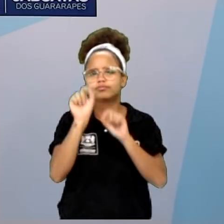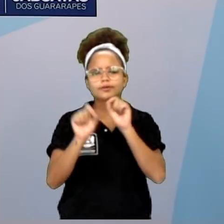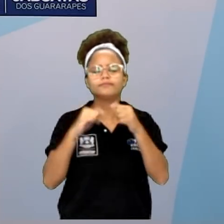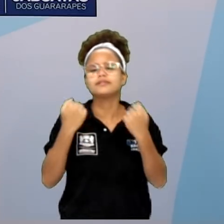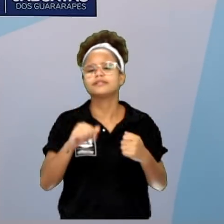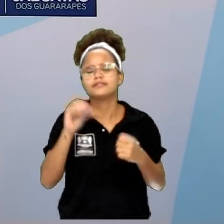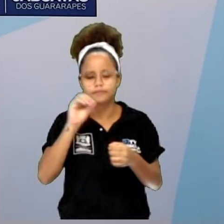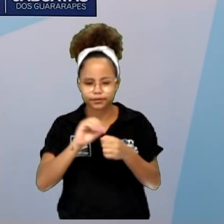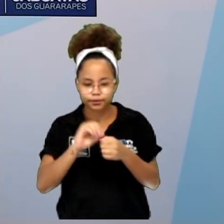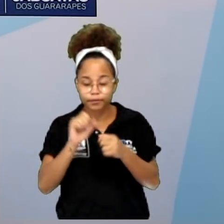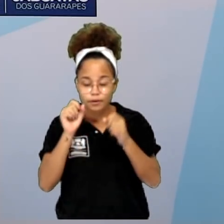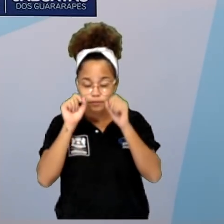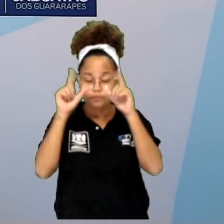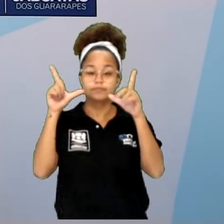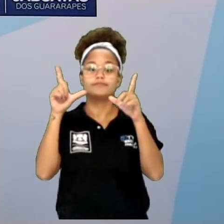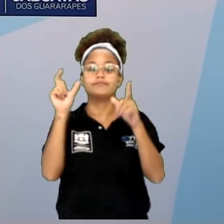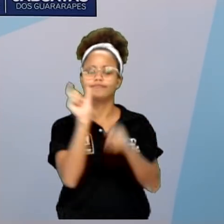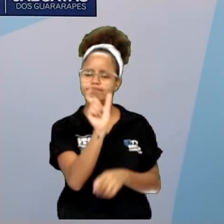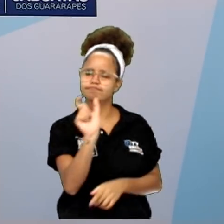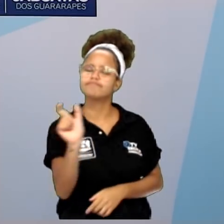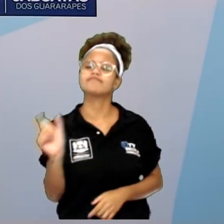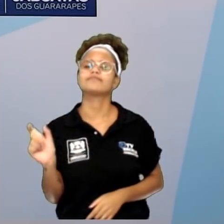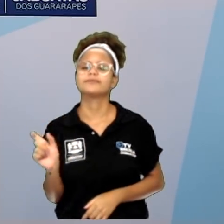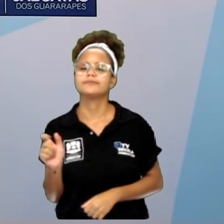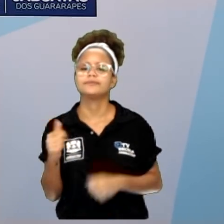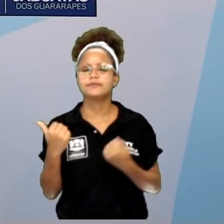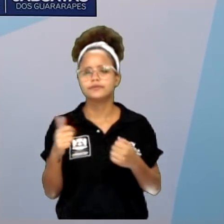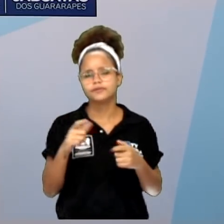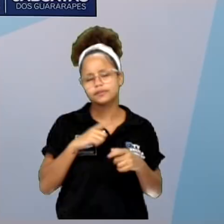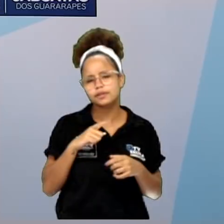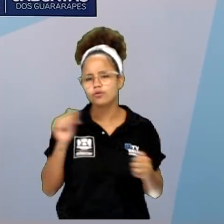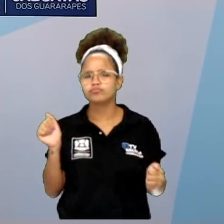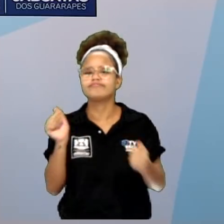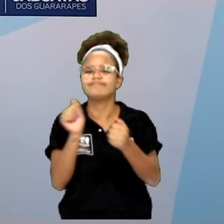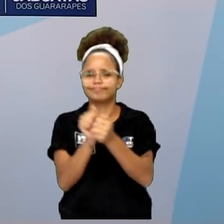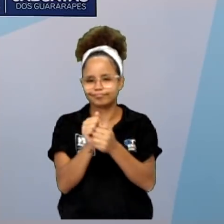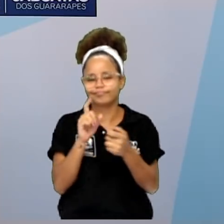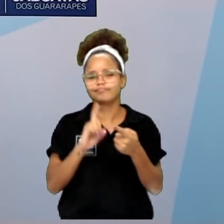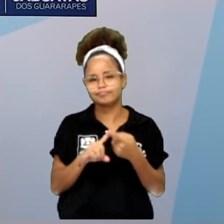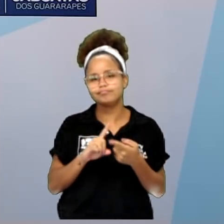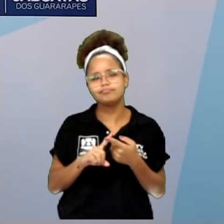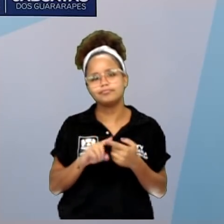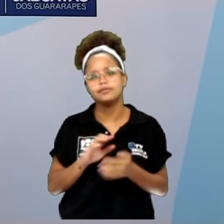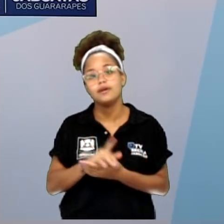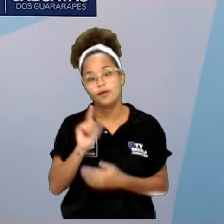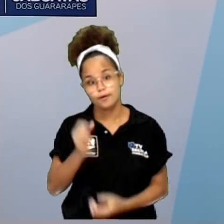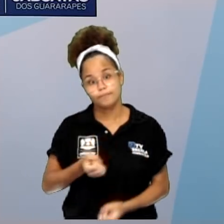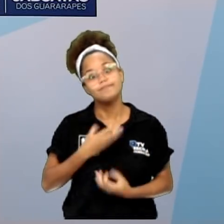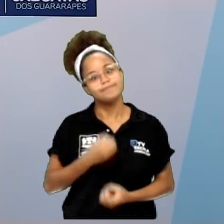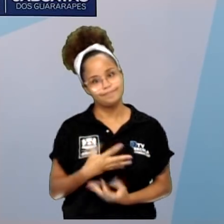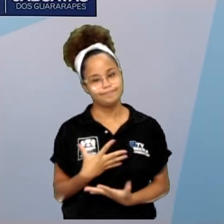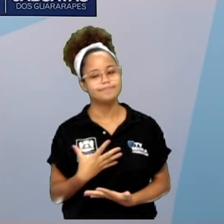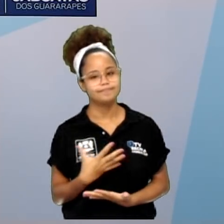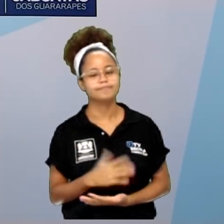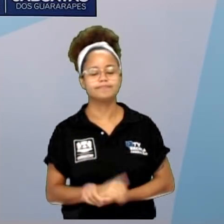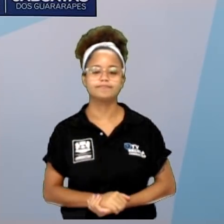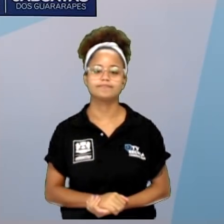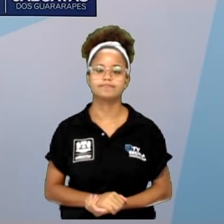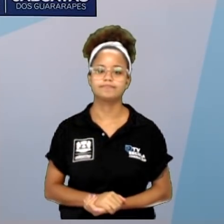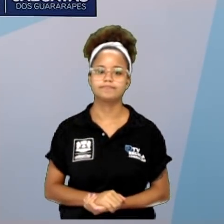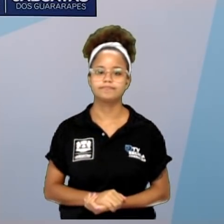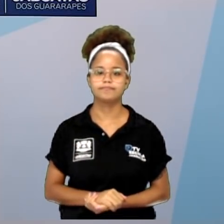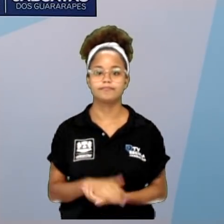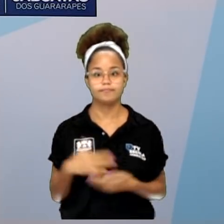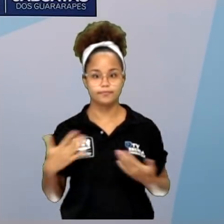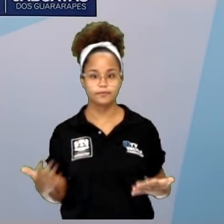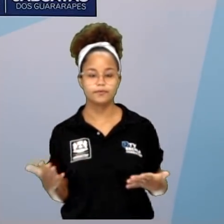feito para acordar as palavras. Então tem um pouco de injunção nessa tipologia, mas na verdade é um poema, tá? Bom,